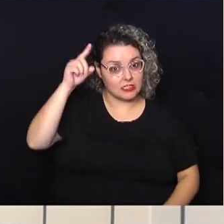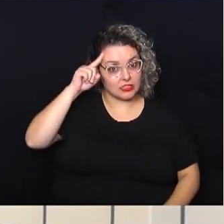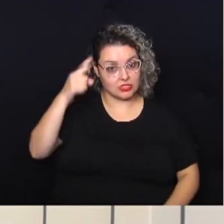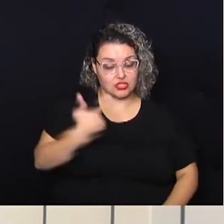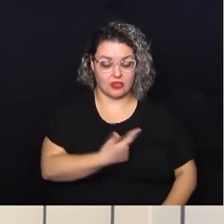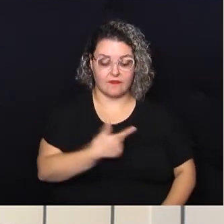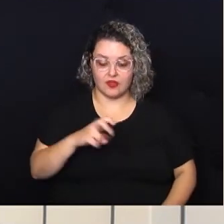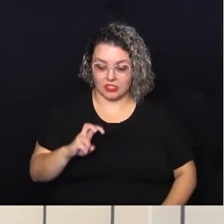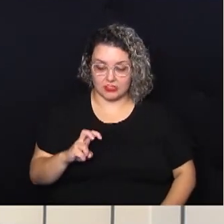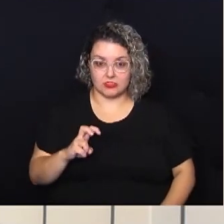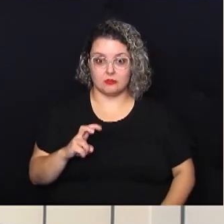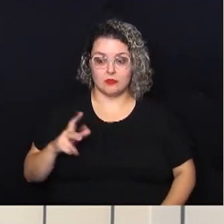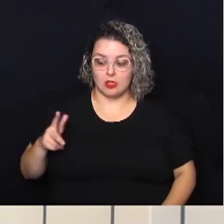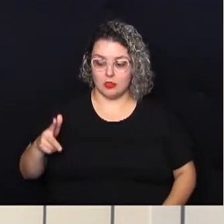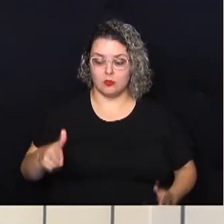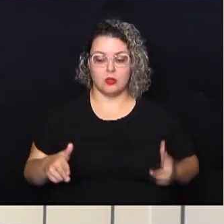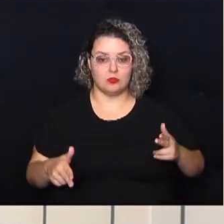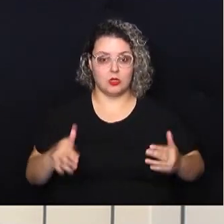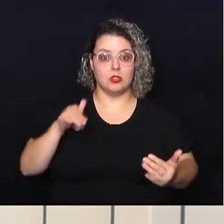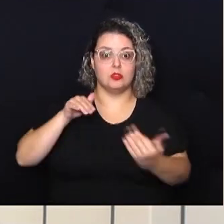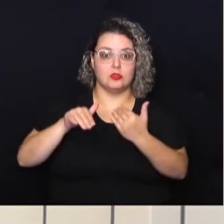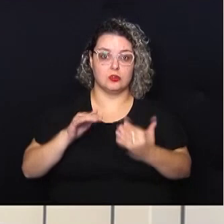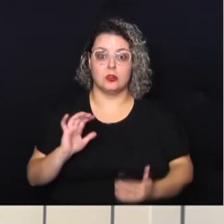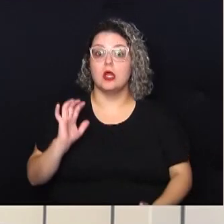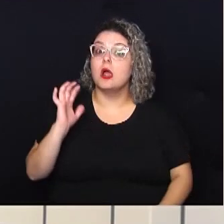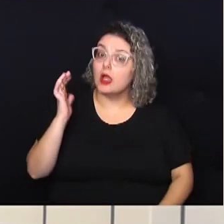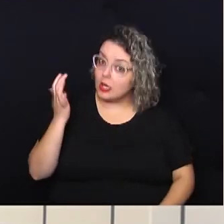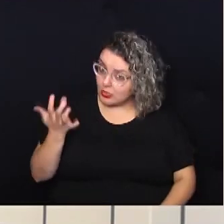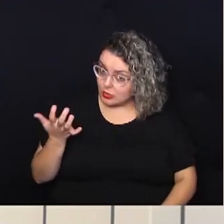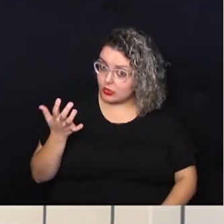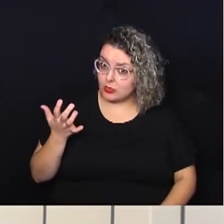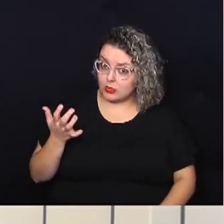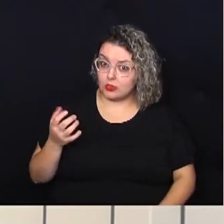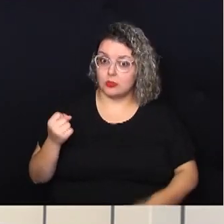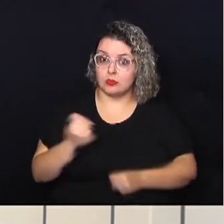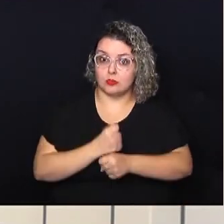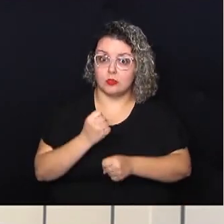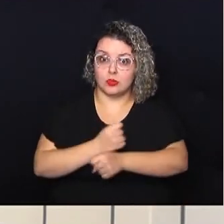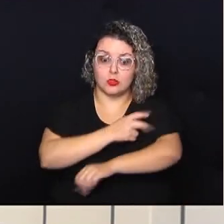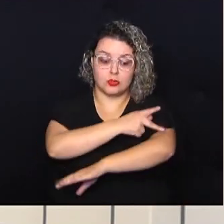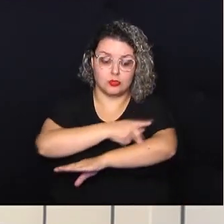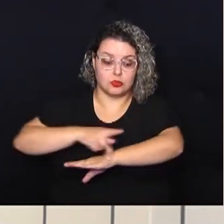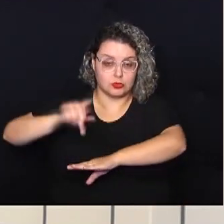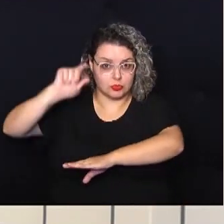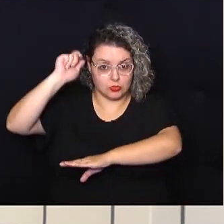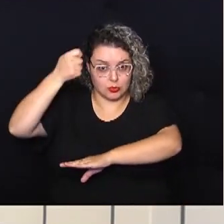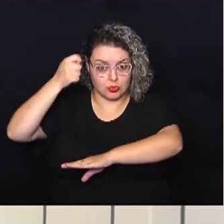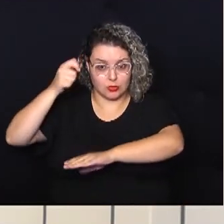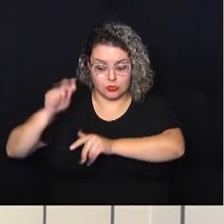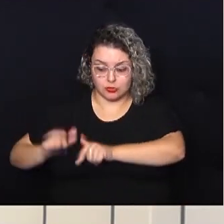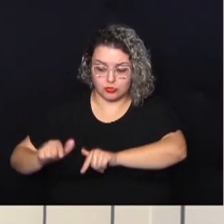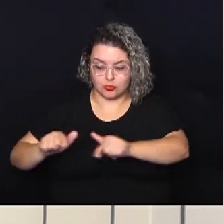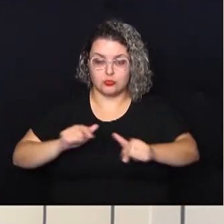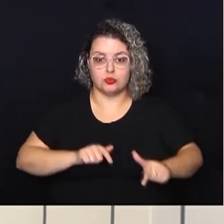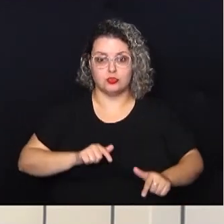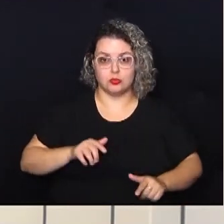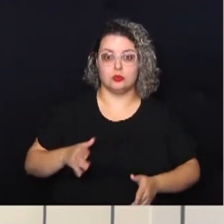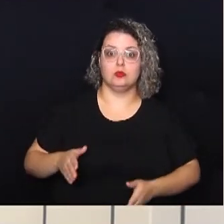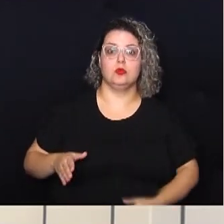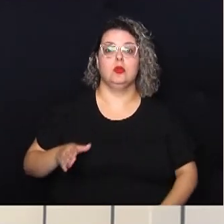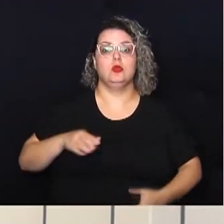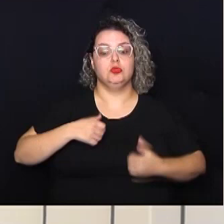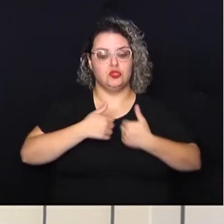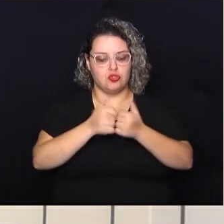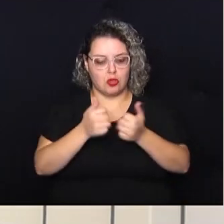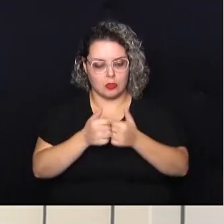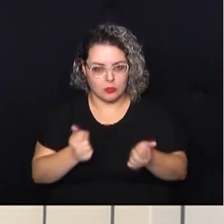25. A interrupção do trânsito acontece para a concretagem do piso de pontos de parada do transporte coletivo.